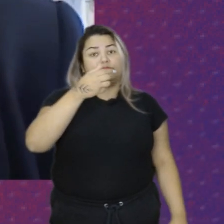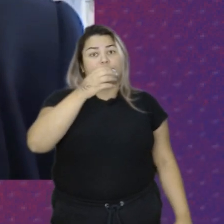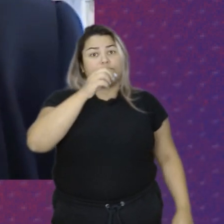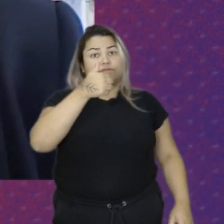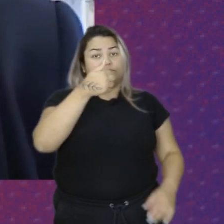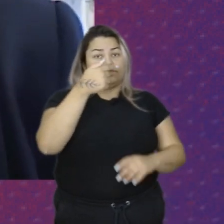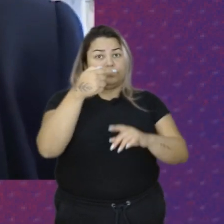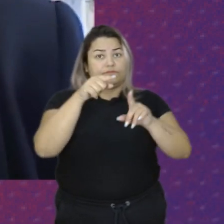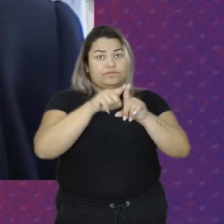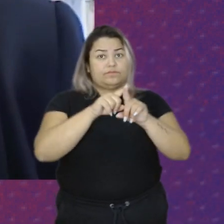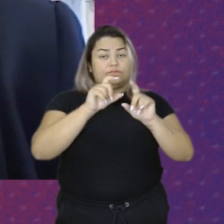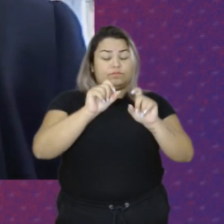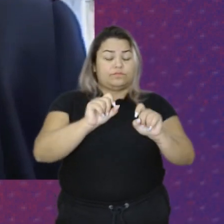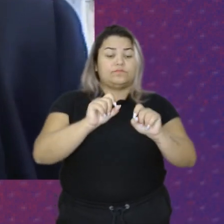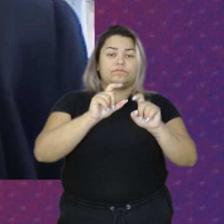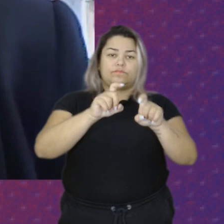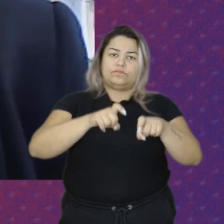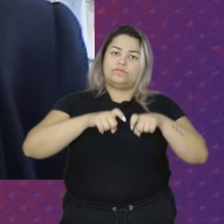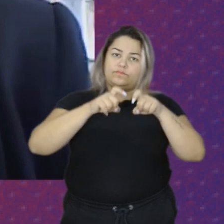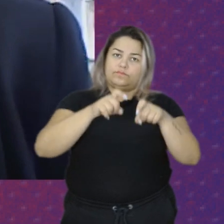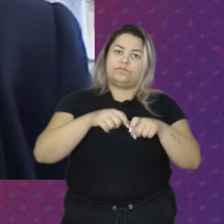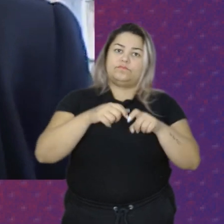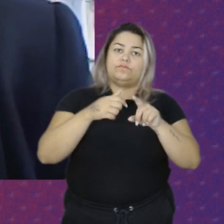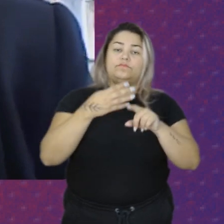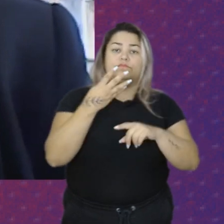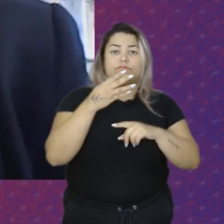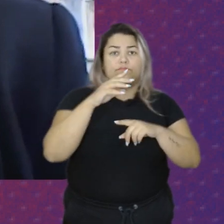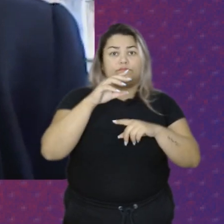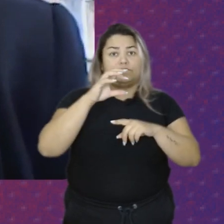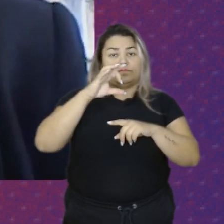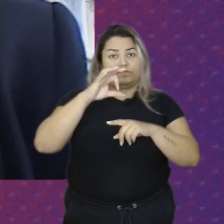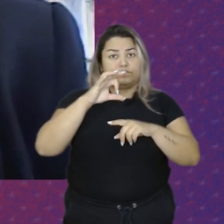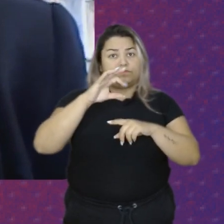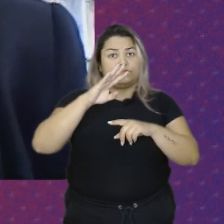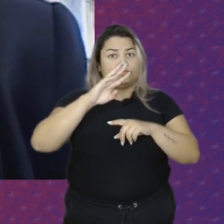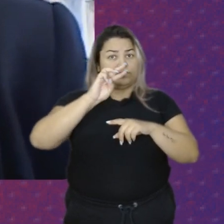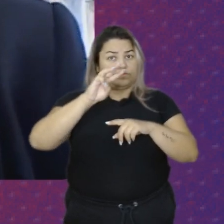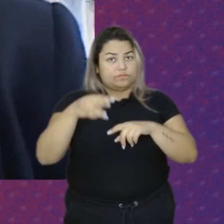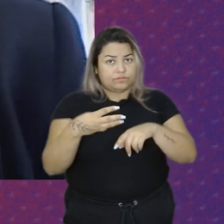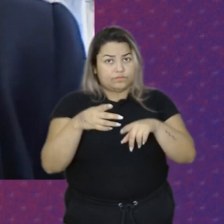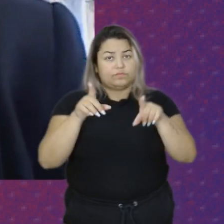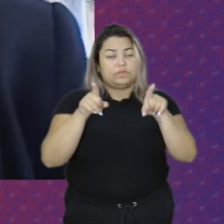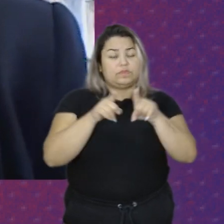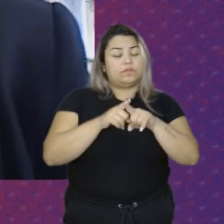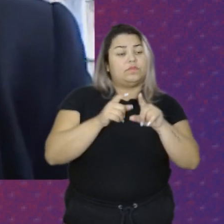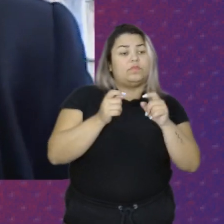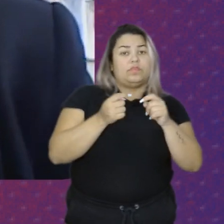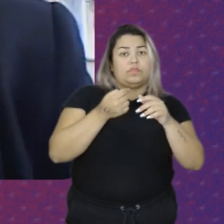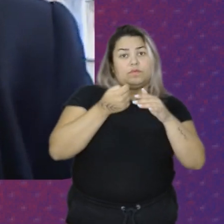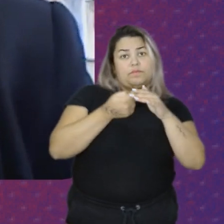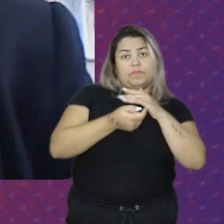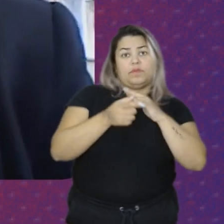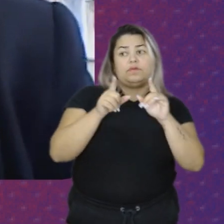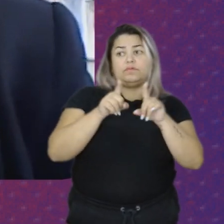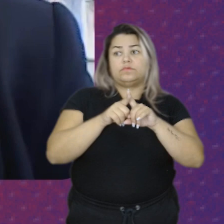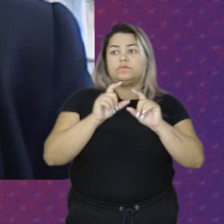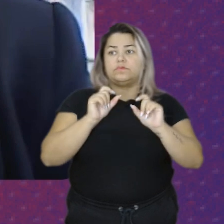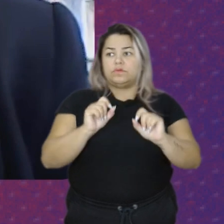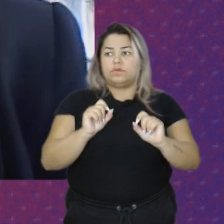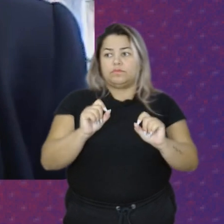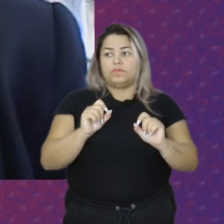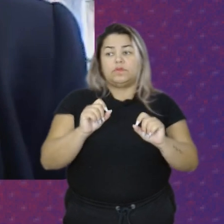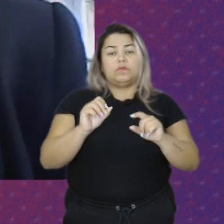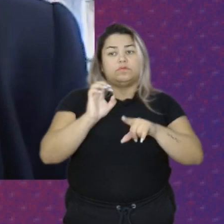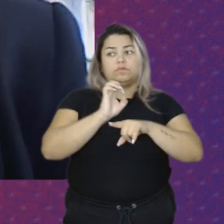país, quais 3,9 milhões são estabelecimentos familiares. Porém, a agricultura familiar ocupa apenas desses